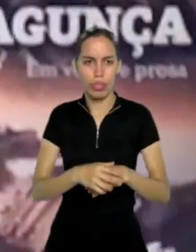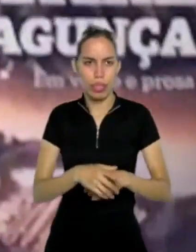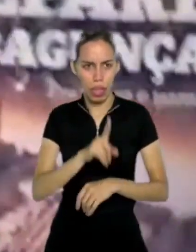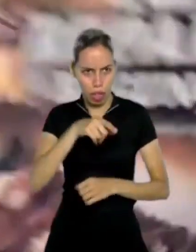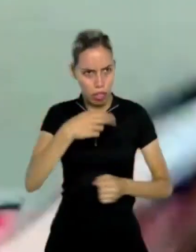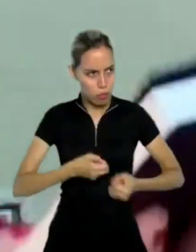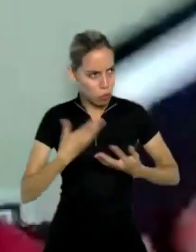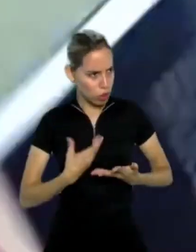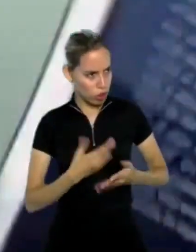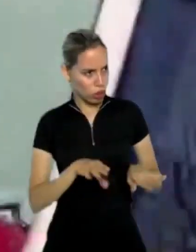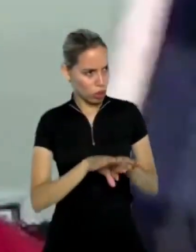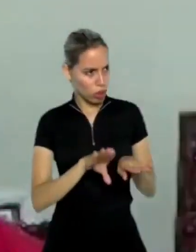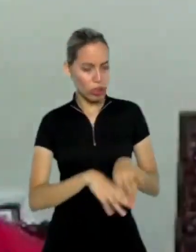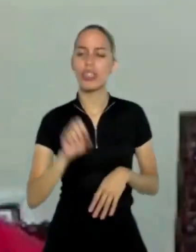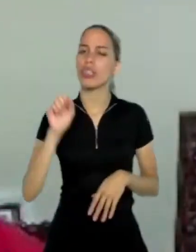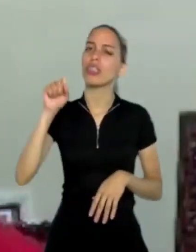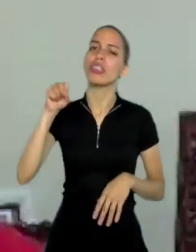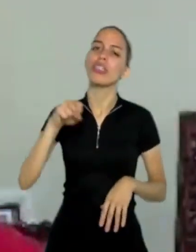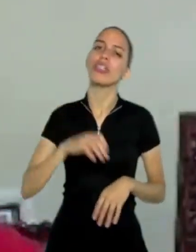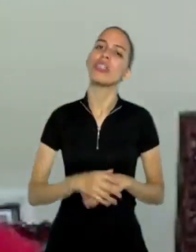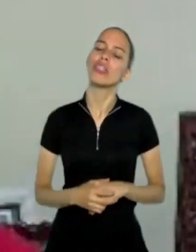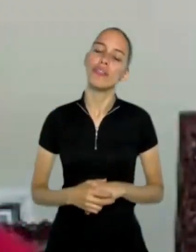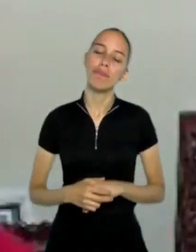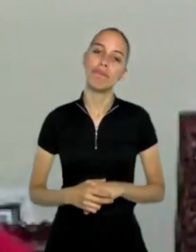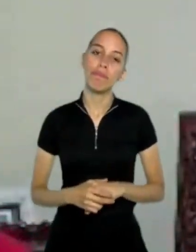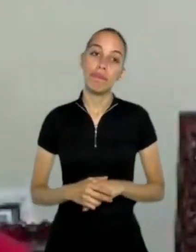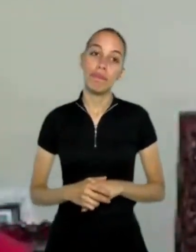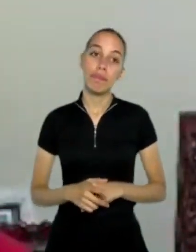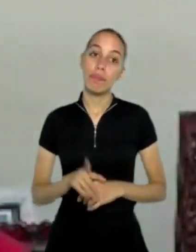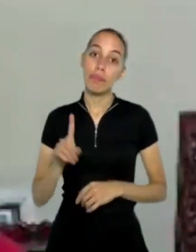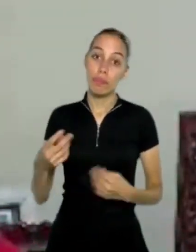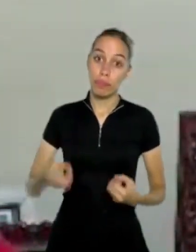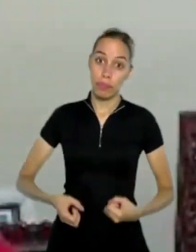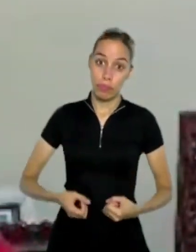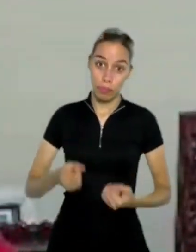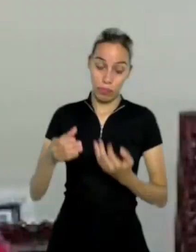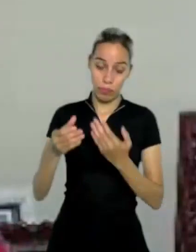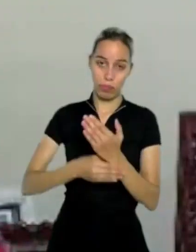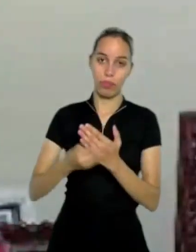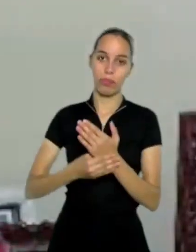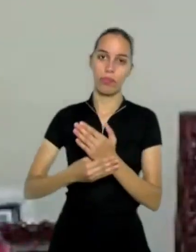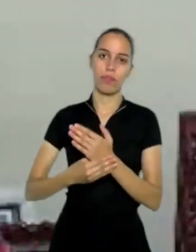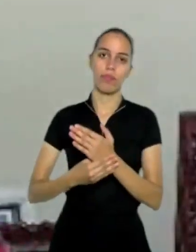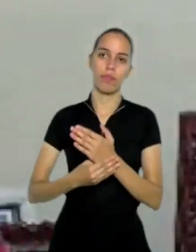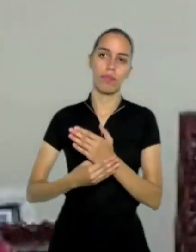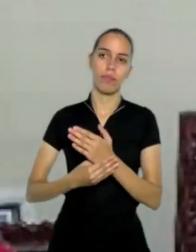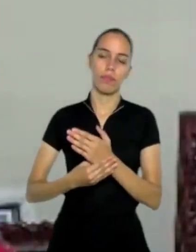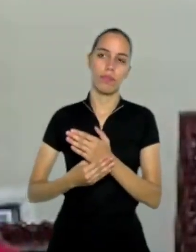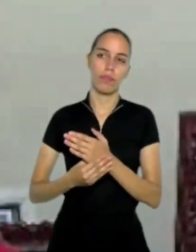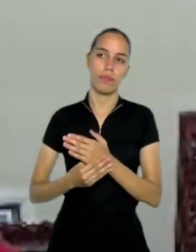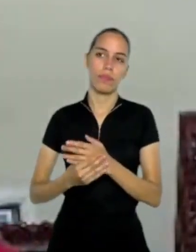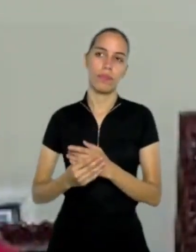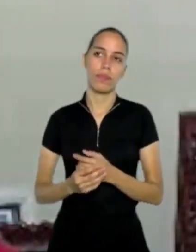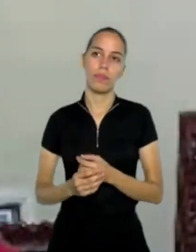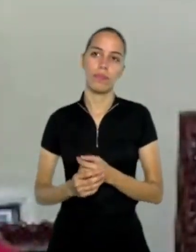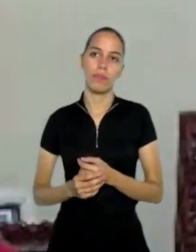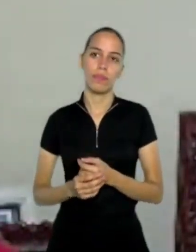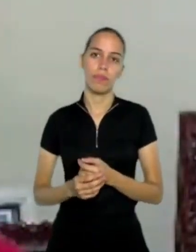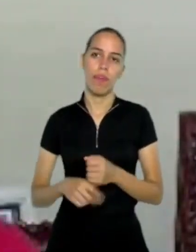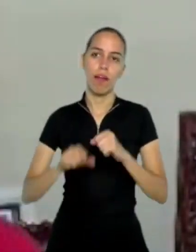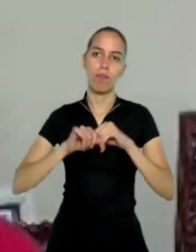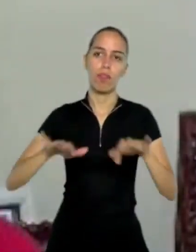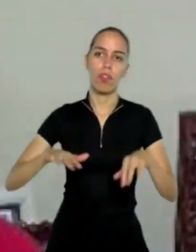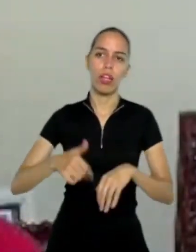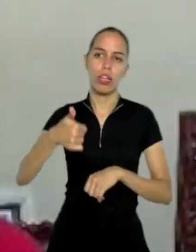também? É, esse livro eu lancei ele na, no dia 14 de